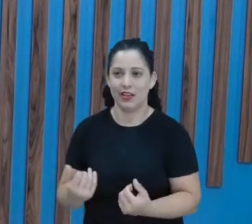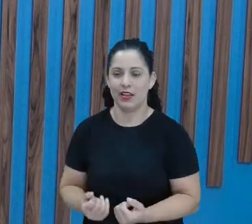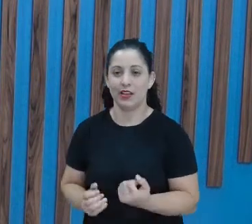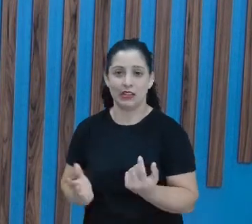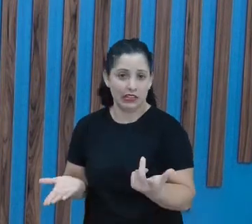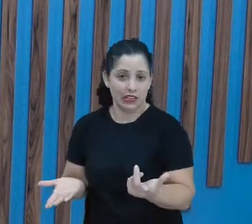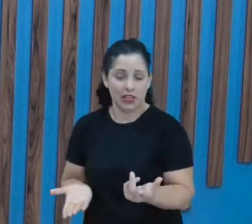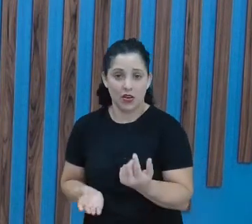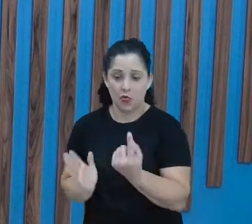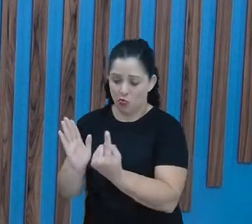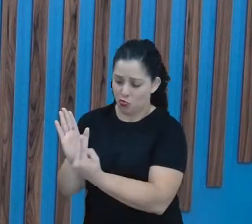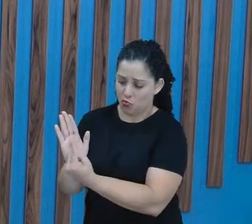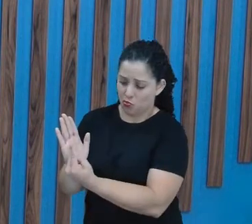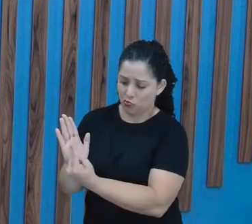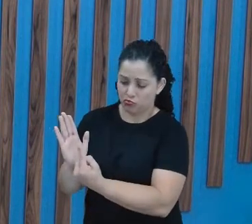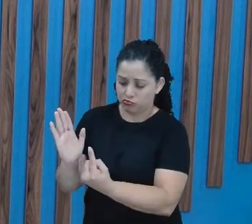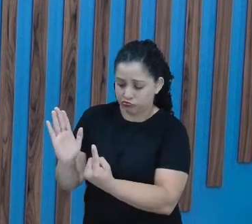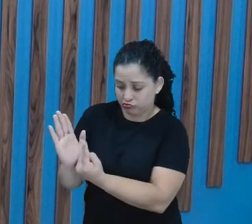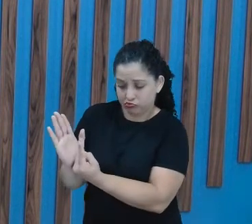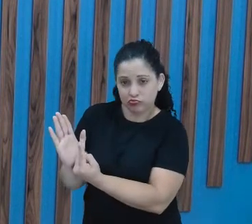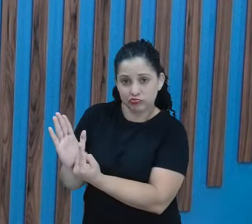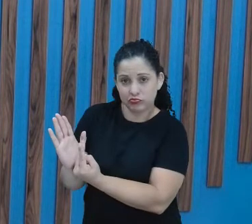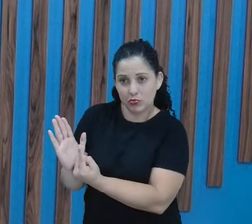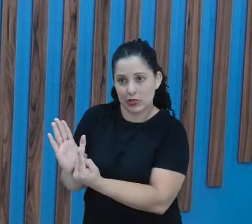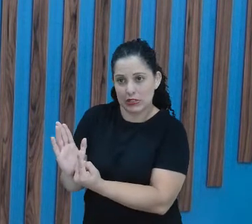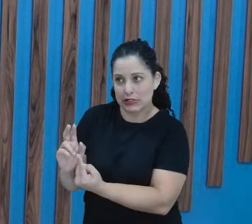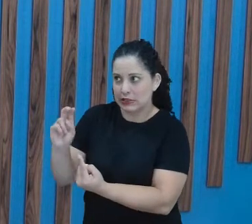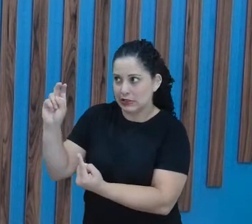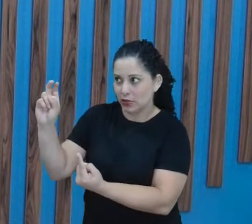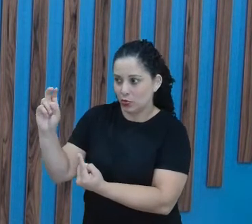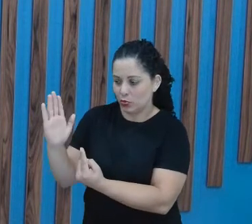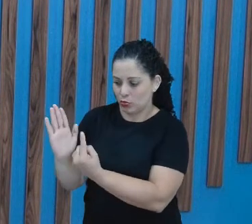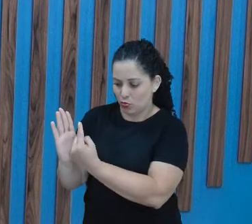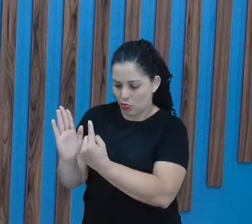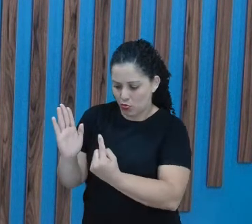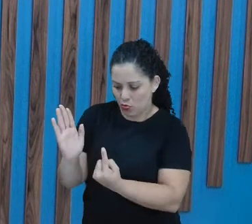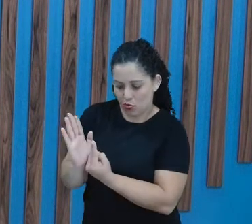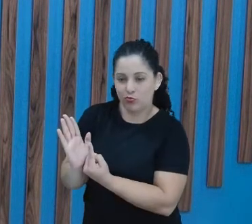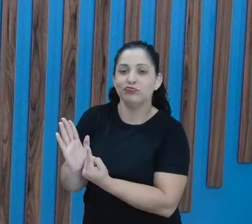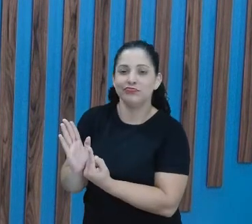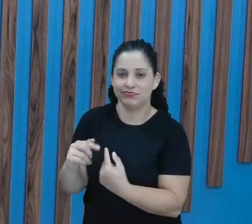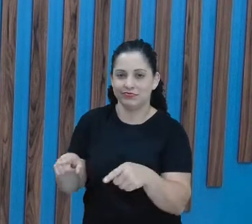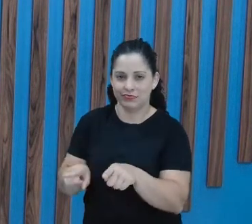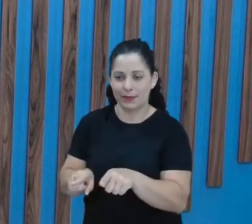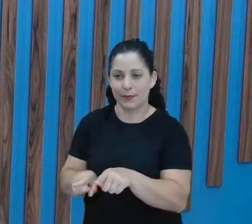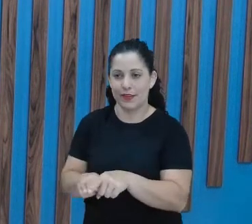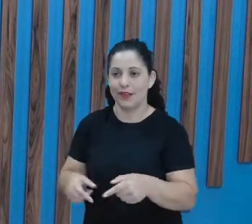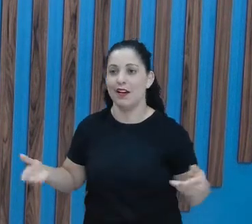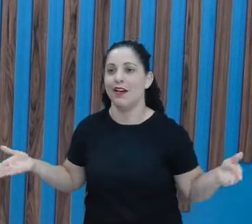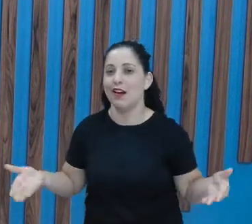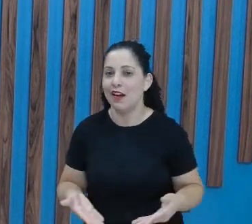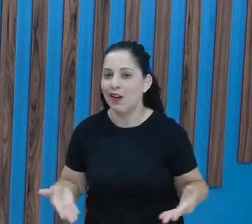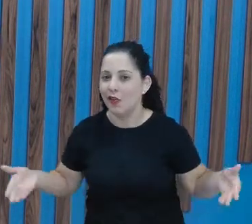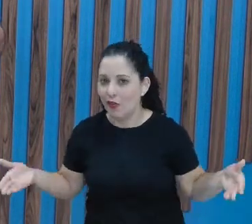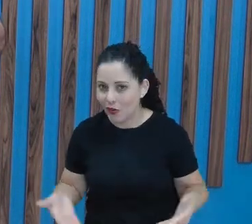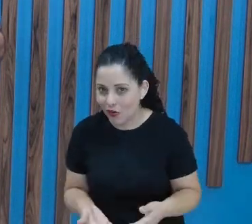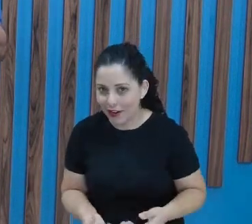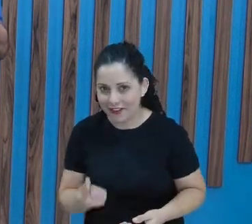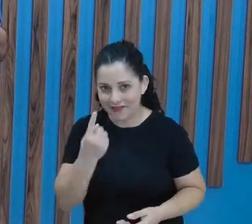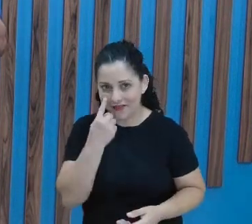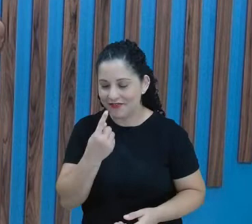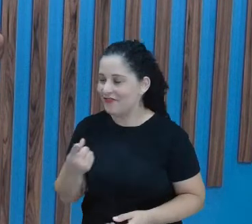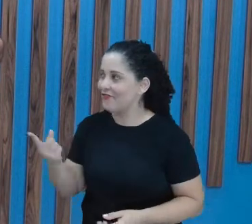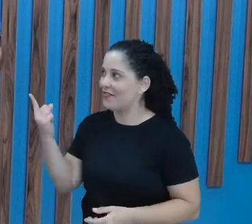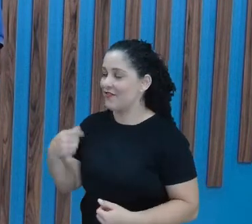dá para dividir. Aí eu repito, ó. Aqui também não dá. Repete. E cinco por cinco dá um. E agora você vai